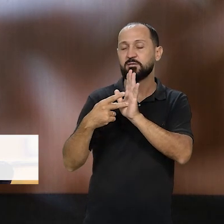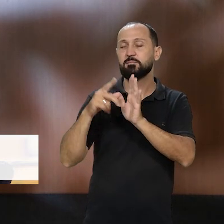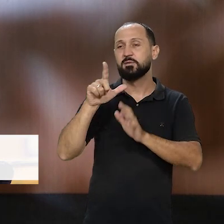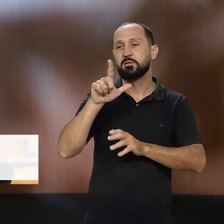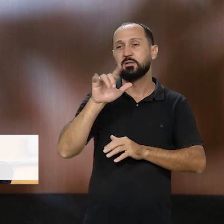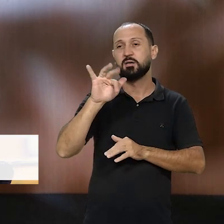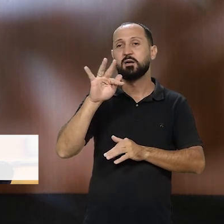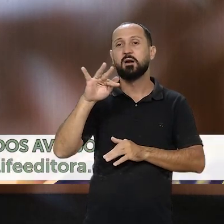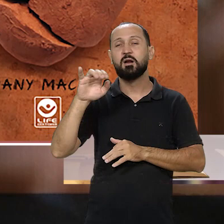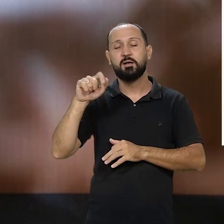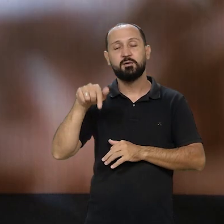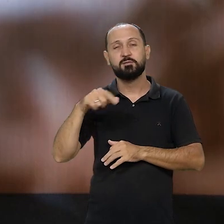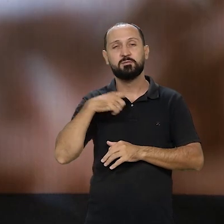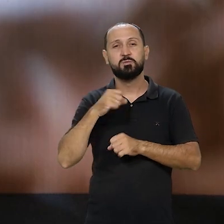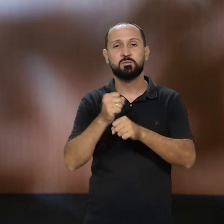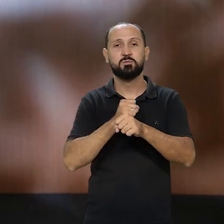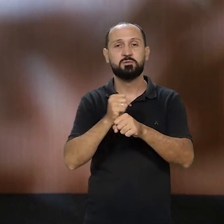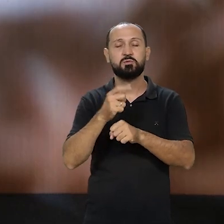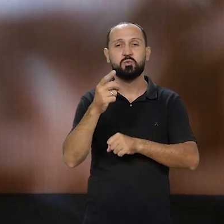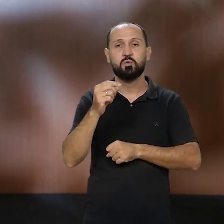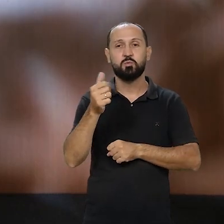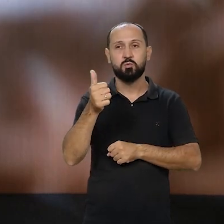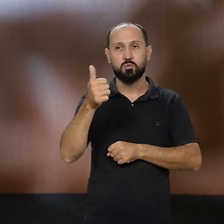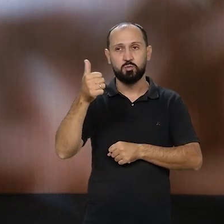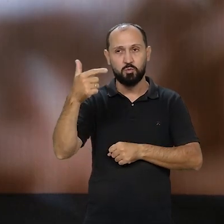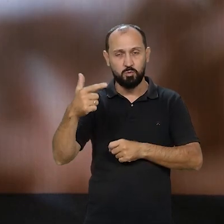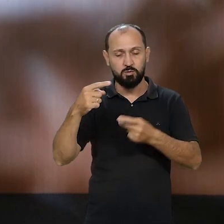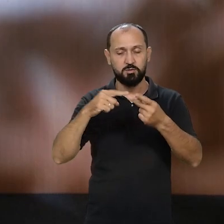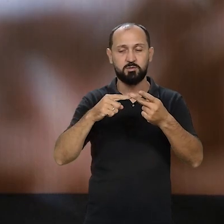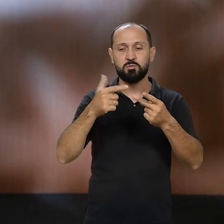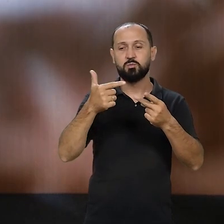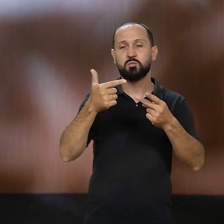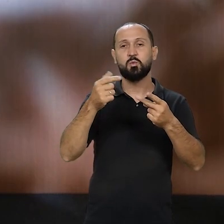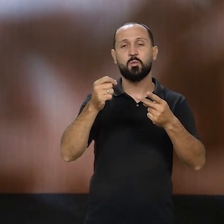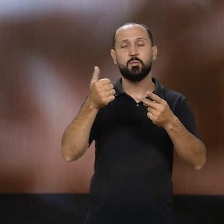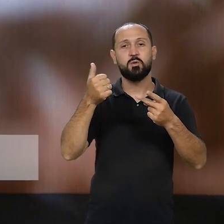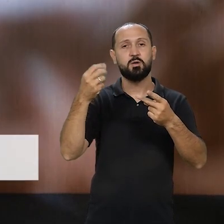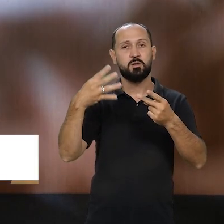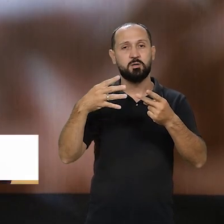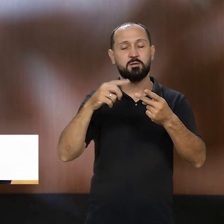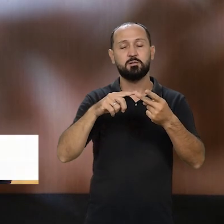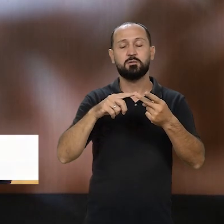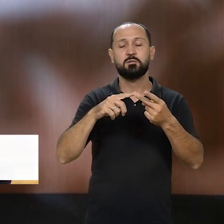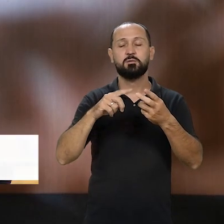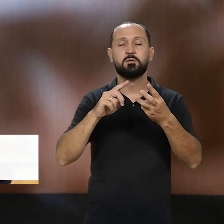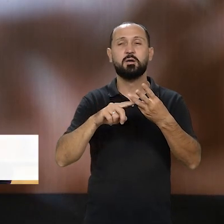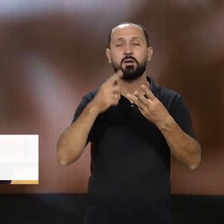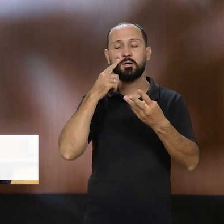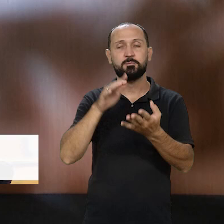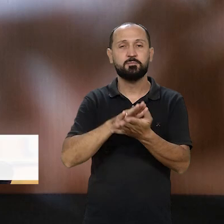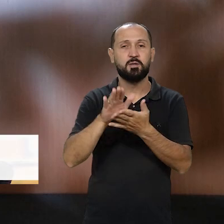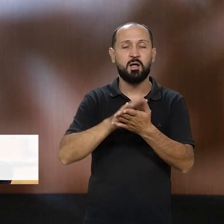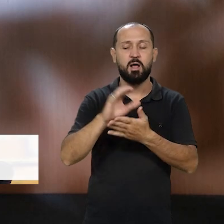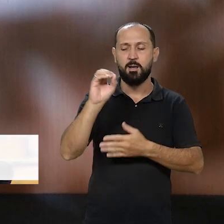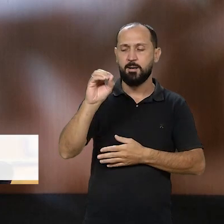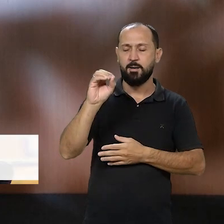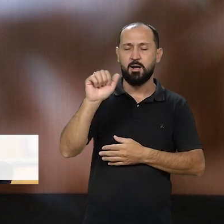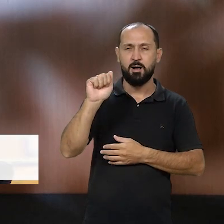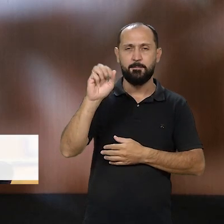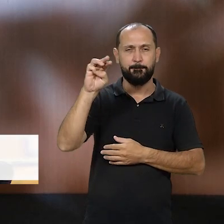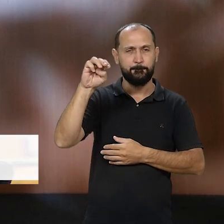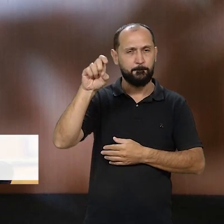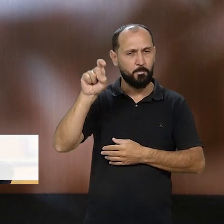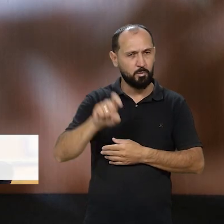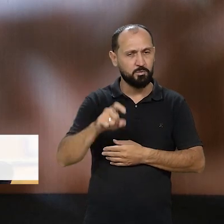Editora, respectivamente em 2012 e 2014, e também Nau dos Amoucos, publicado em 2017